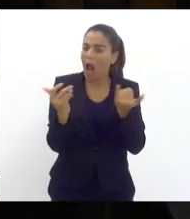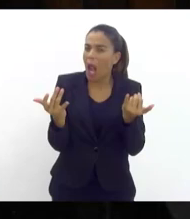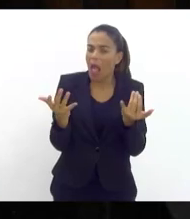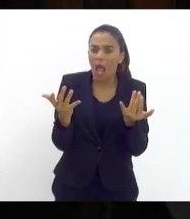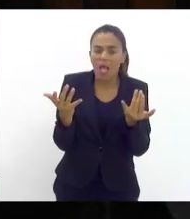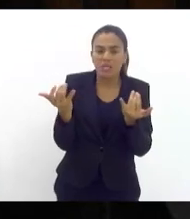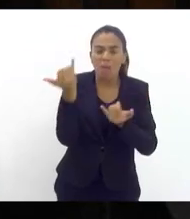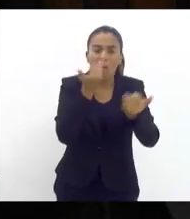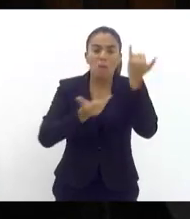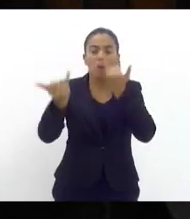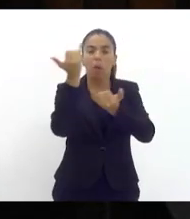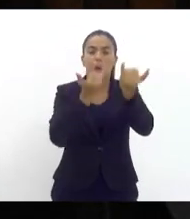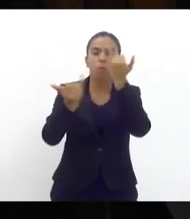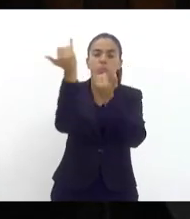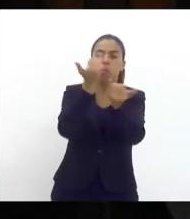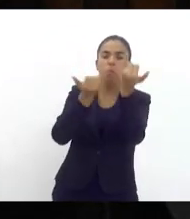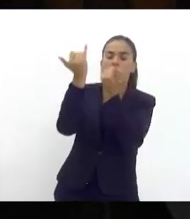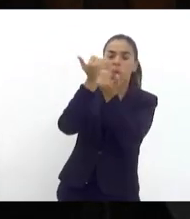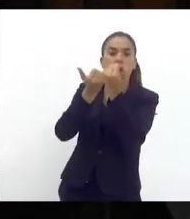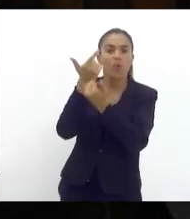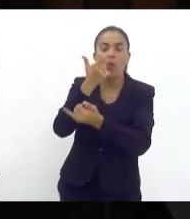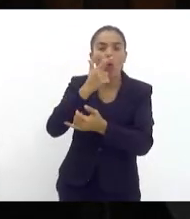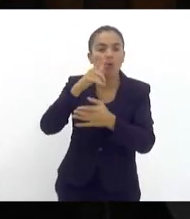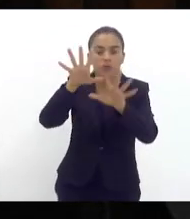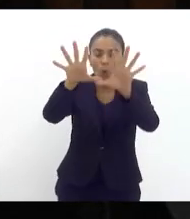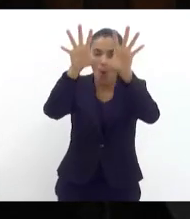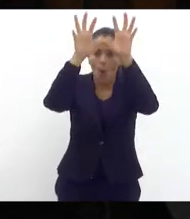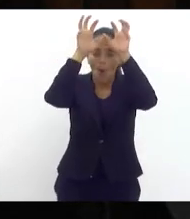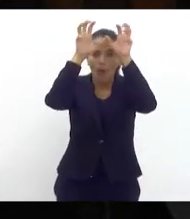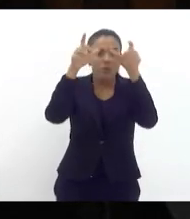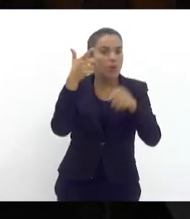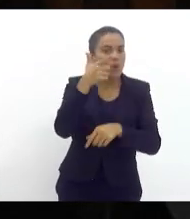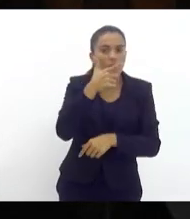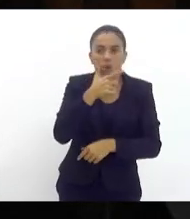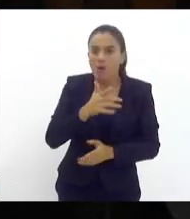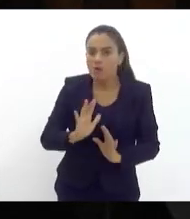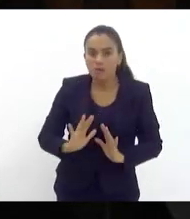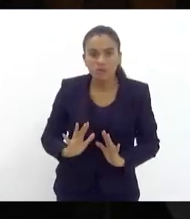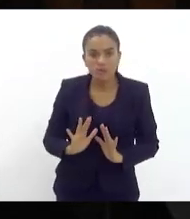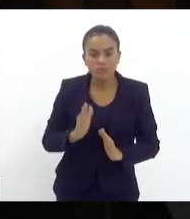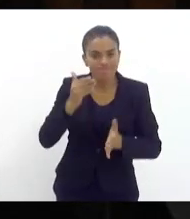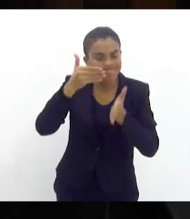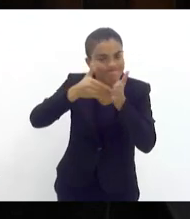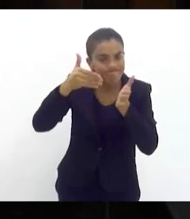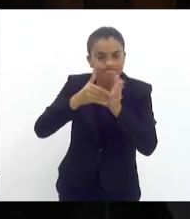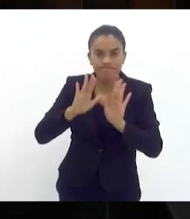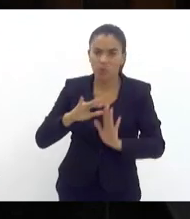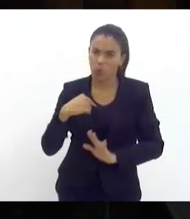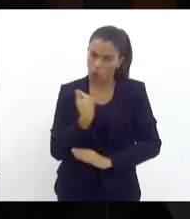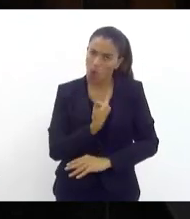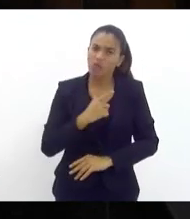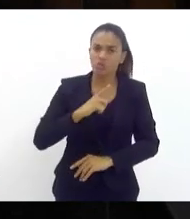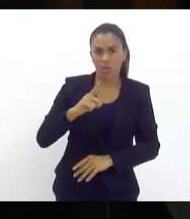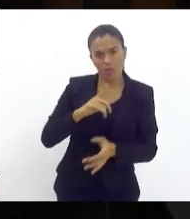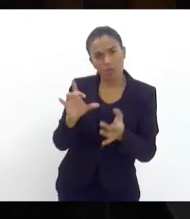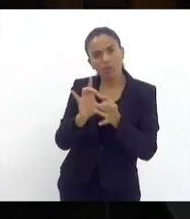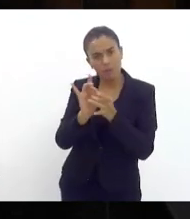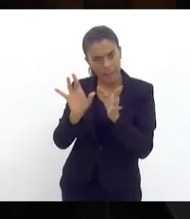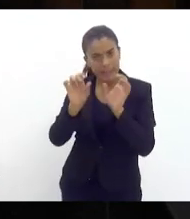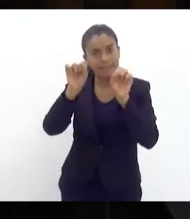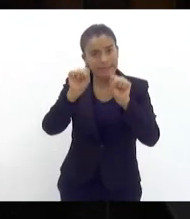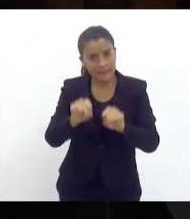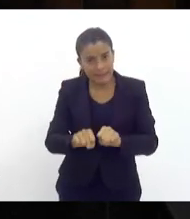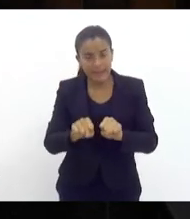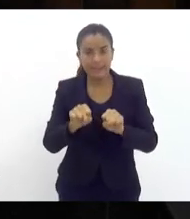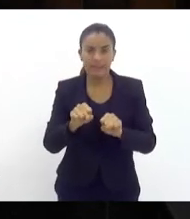informações que nem a gente absorve não adianta às vezes claro que todos temos liberdade de usar